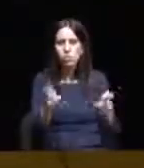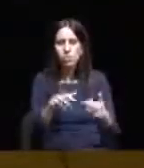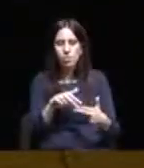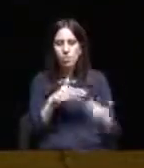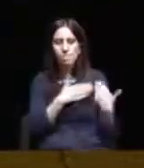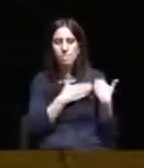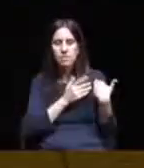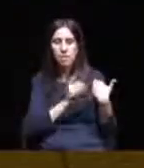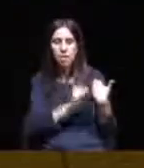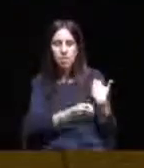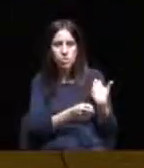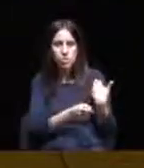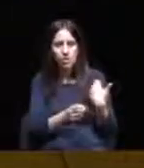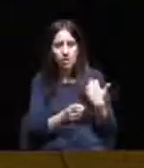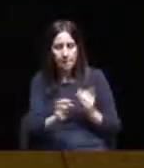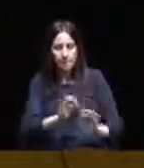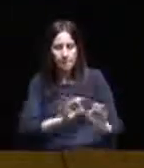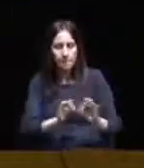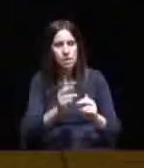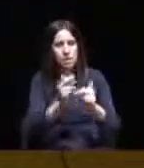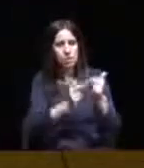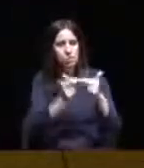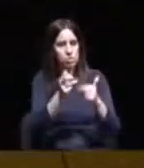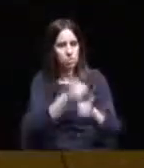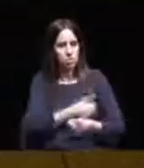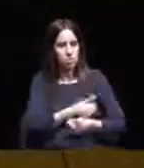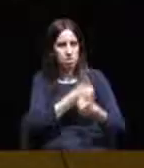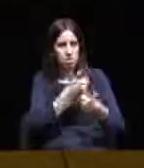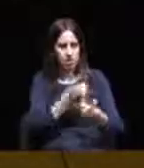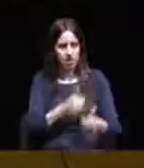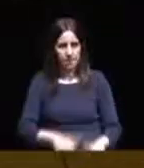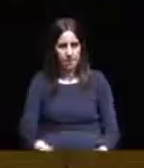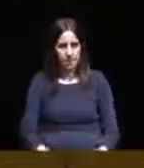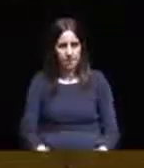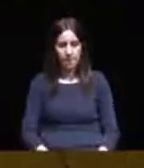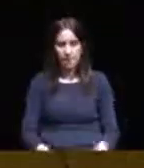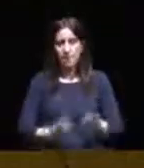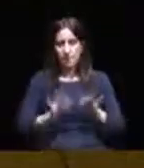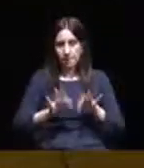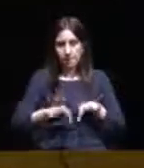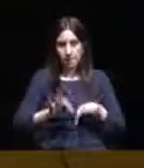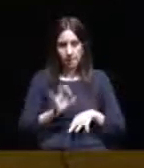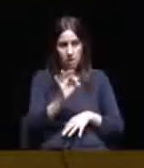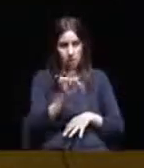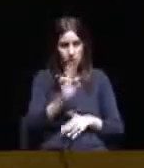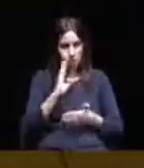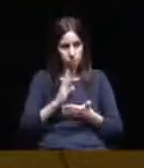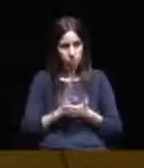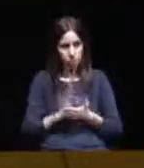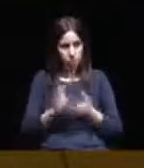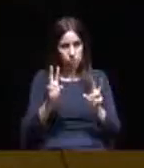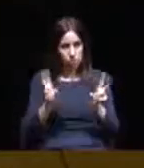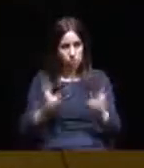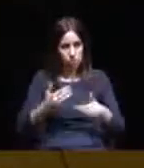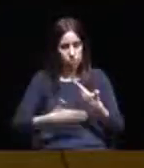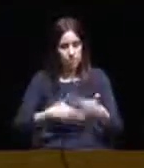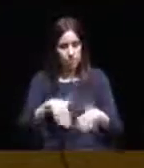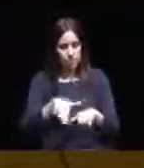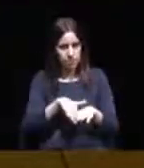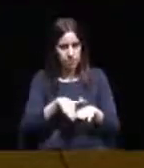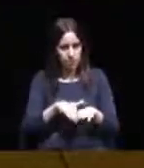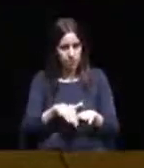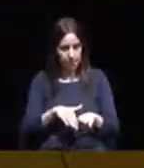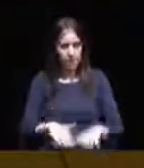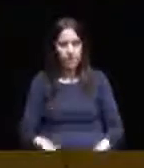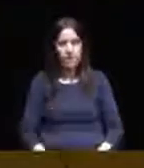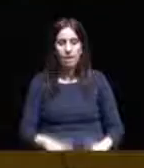que a autarquia deve ter na concepção e na construção da cidade. Para terminar, uma última nota sobre a participação neste processo.